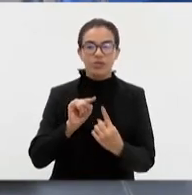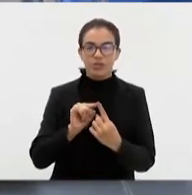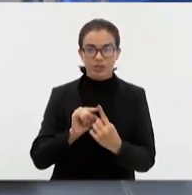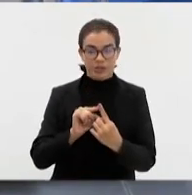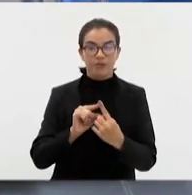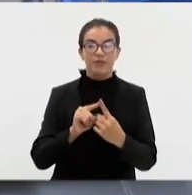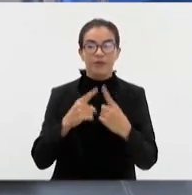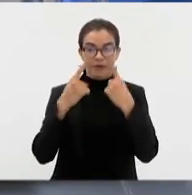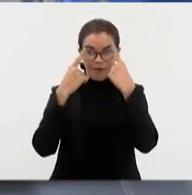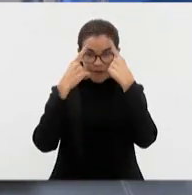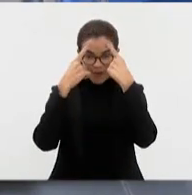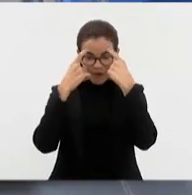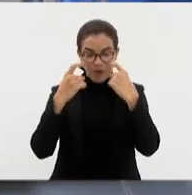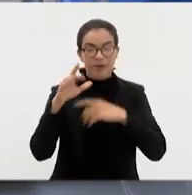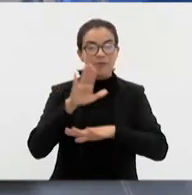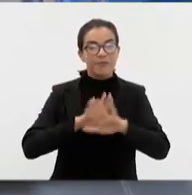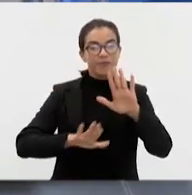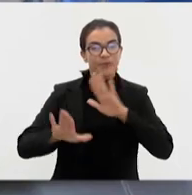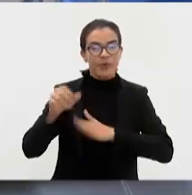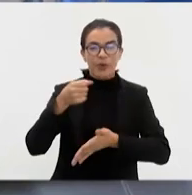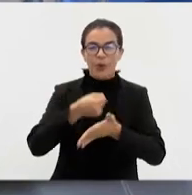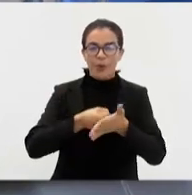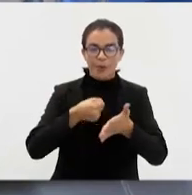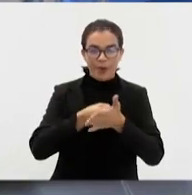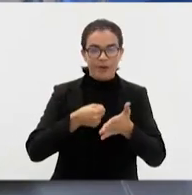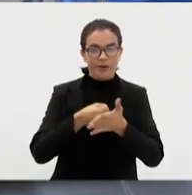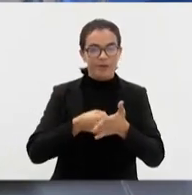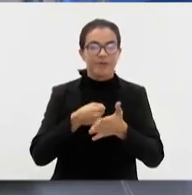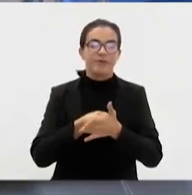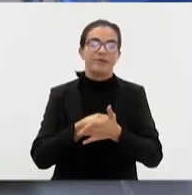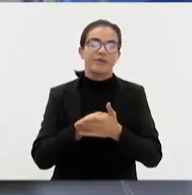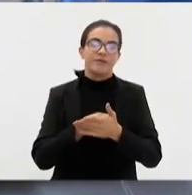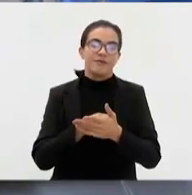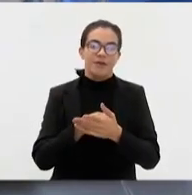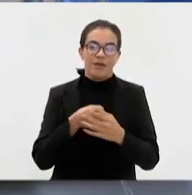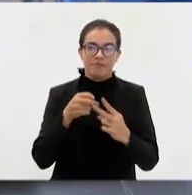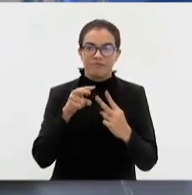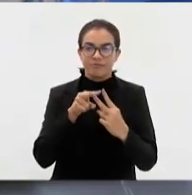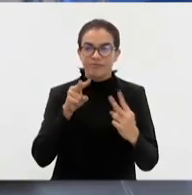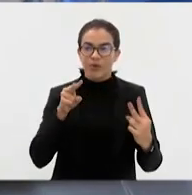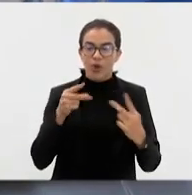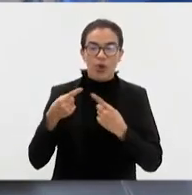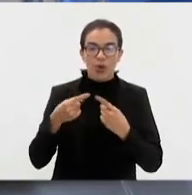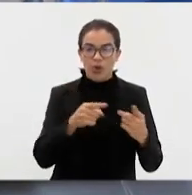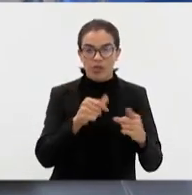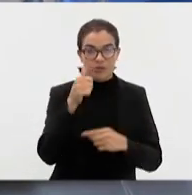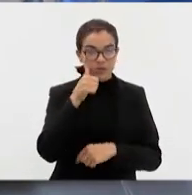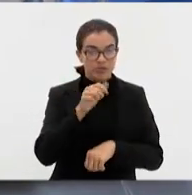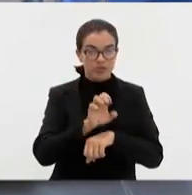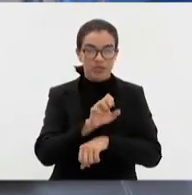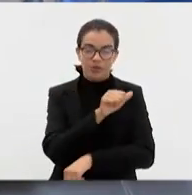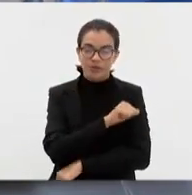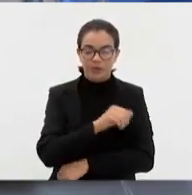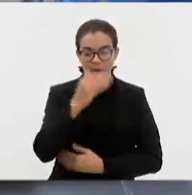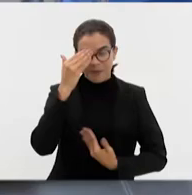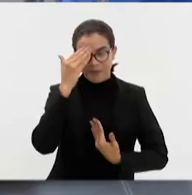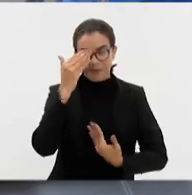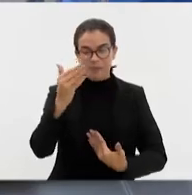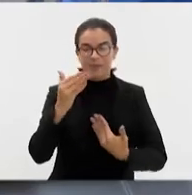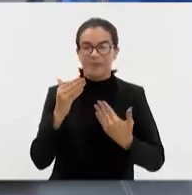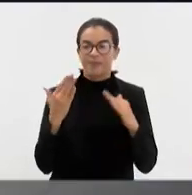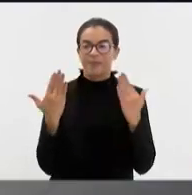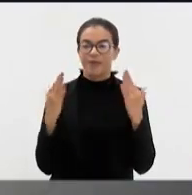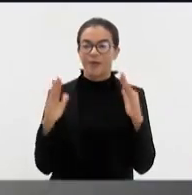e formas de prevenção e combate dos casos de violência cibernética contra as mulheres no Estado do Rio de Janeiro. Muito obrigada.